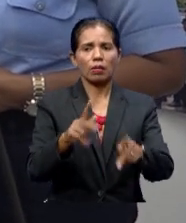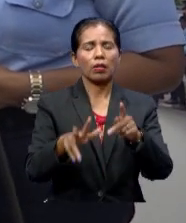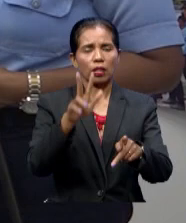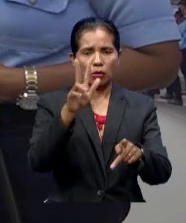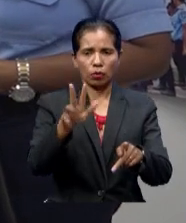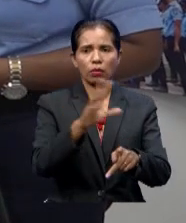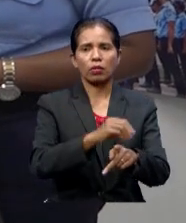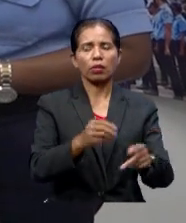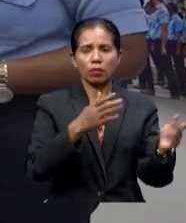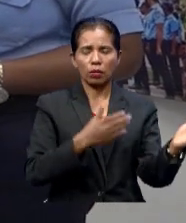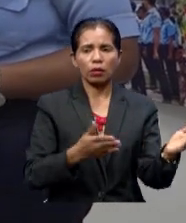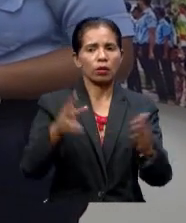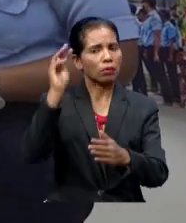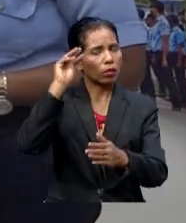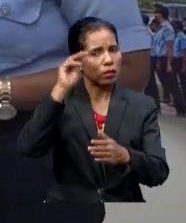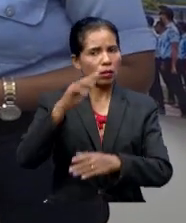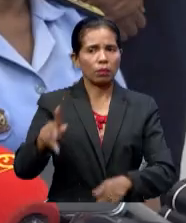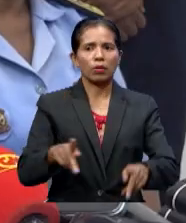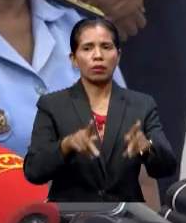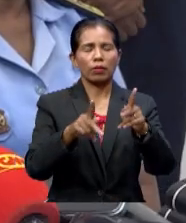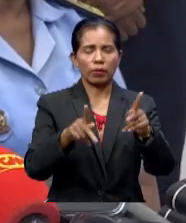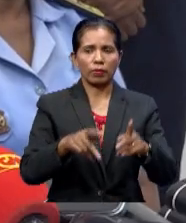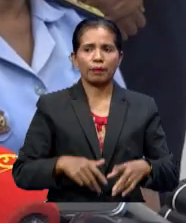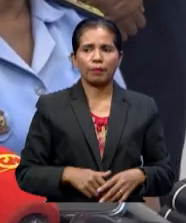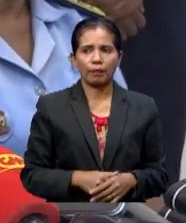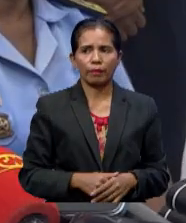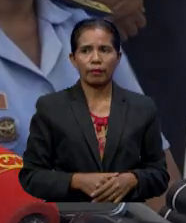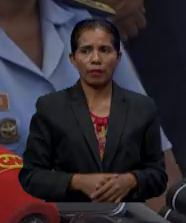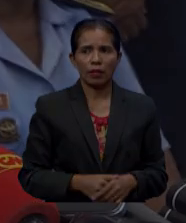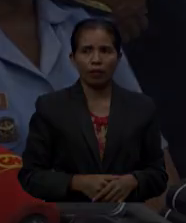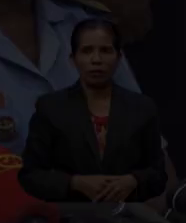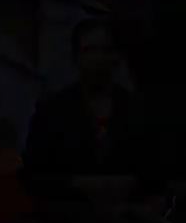Intolo ne, ho di submete ba Ministério Público. Emerenciana Martins, Tito Silva, GMN.